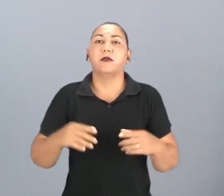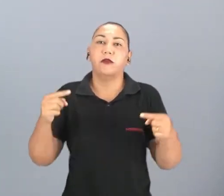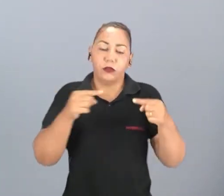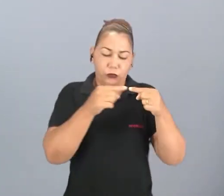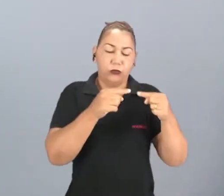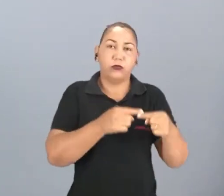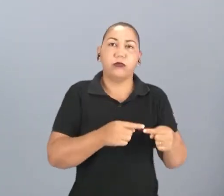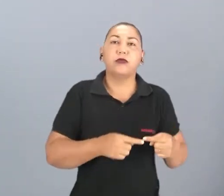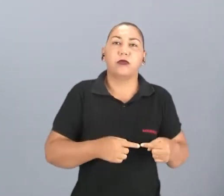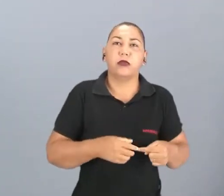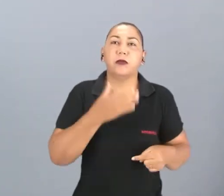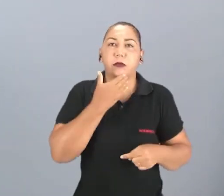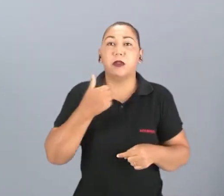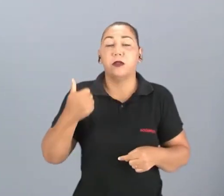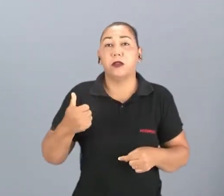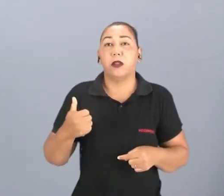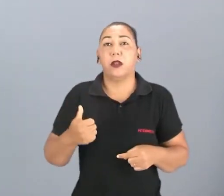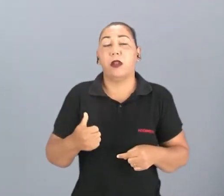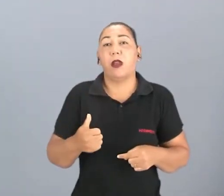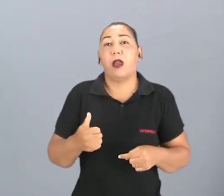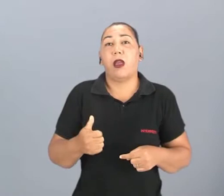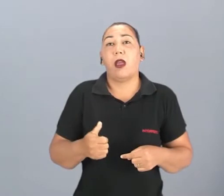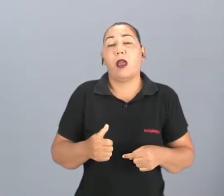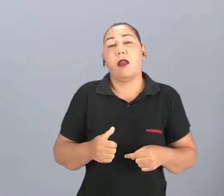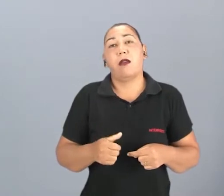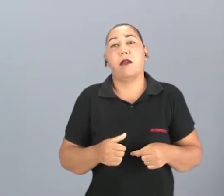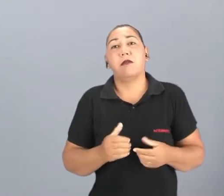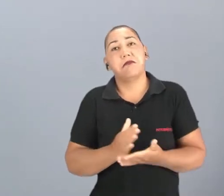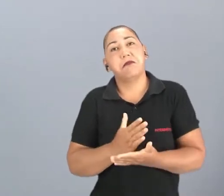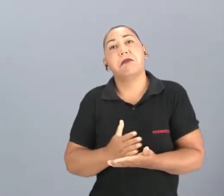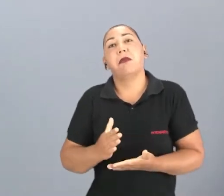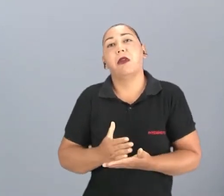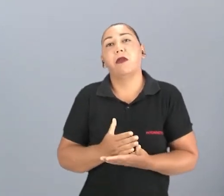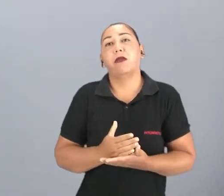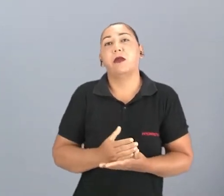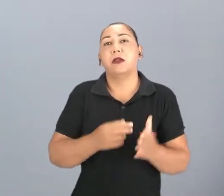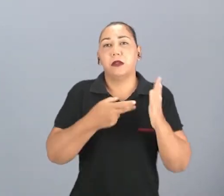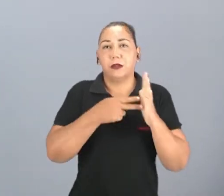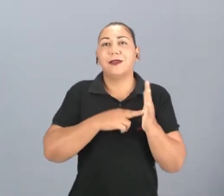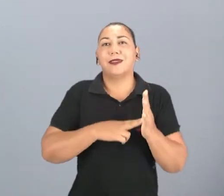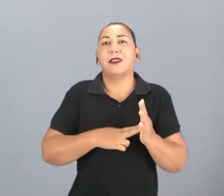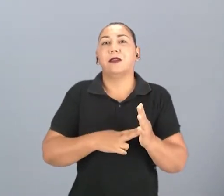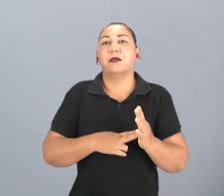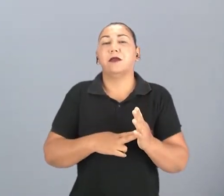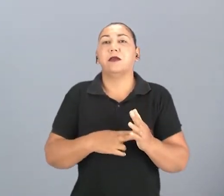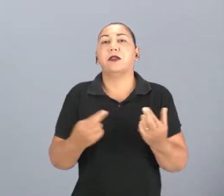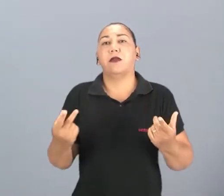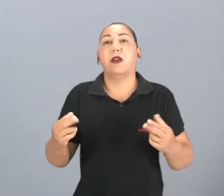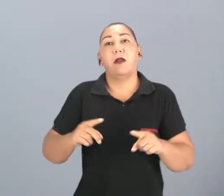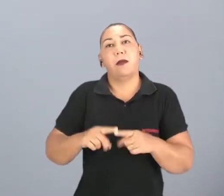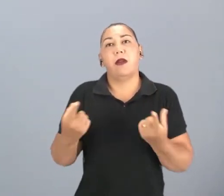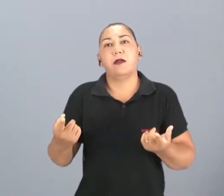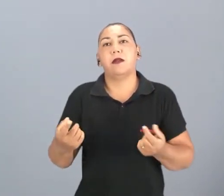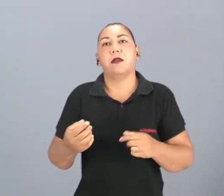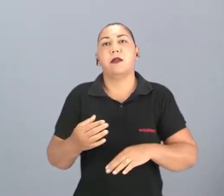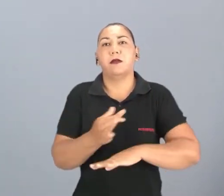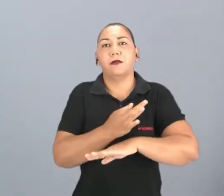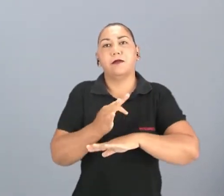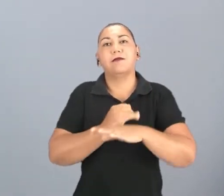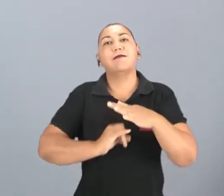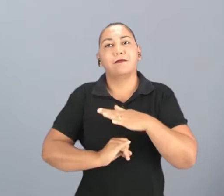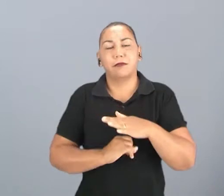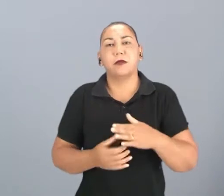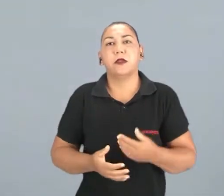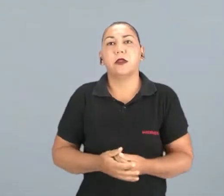A maioria tem o mesmo significado, mas tem essa diferença, né? De formal e informal, ok? Então, vamos aí para a primeira parte.